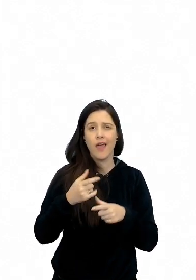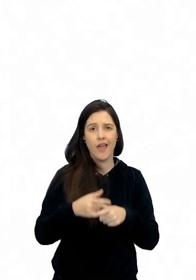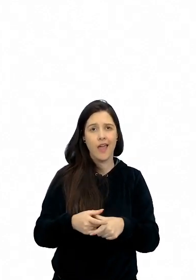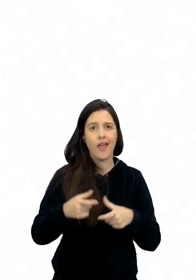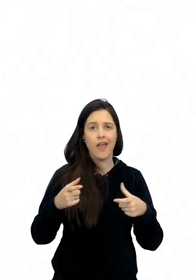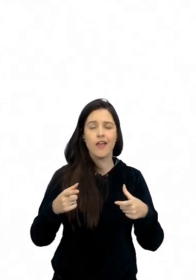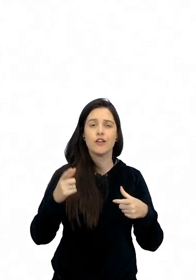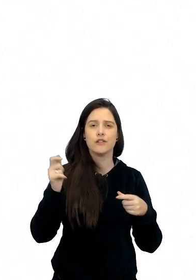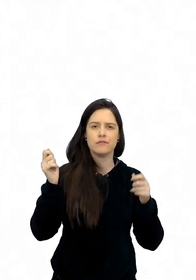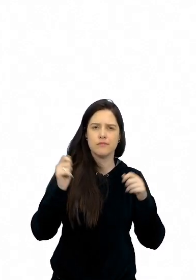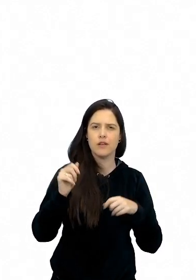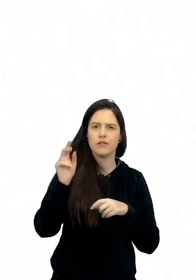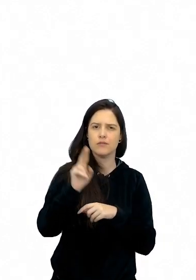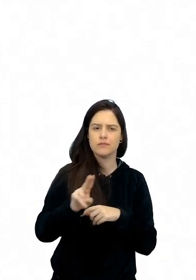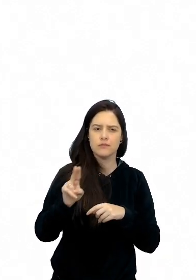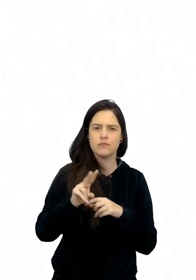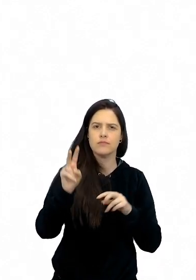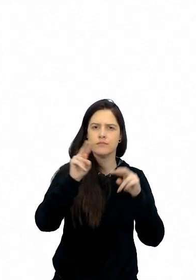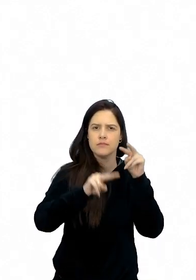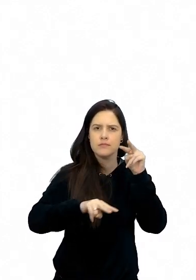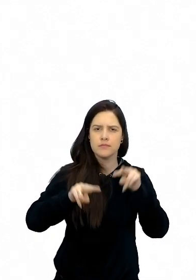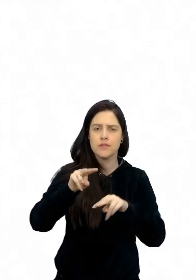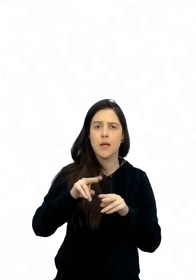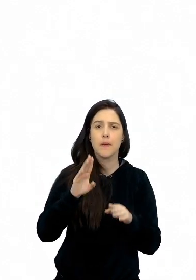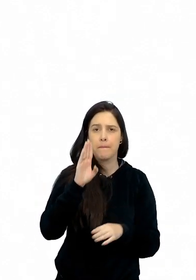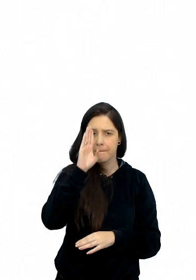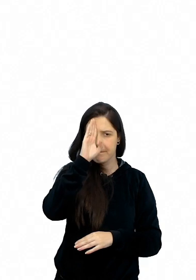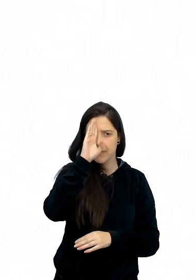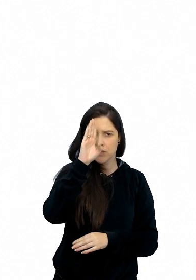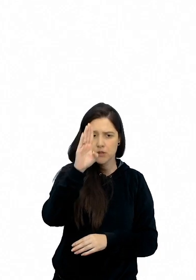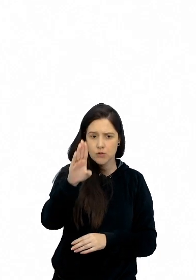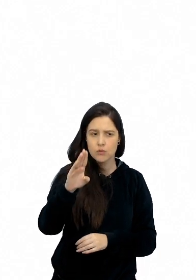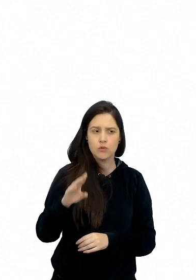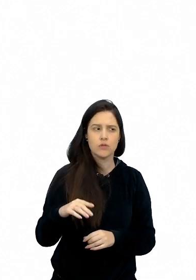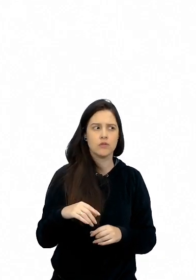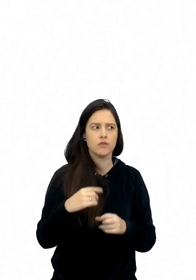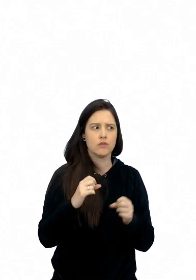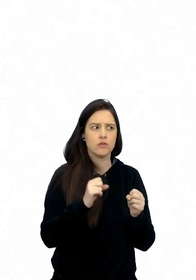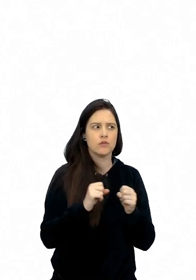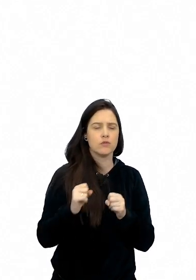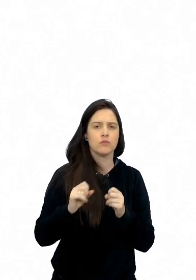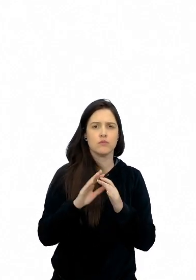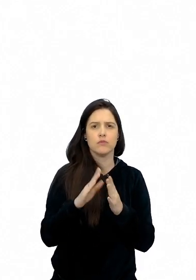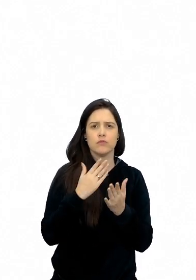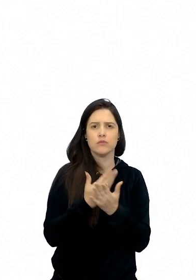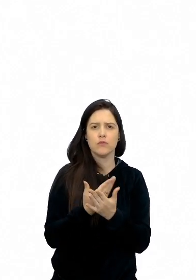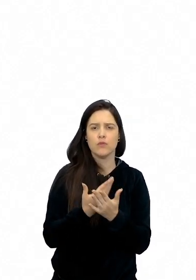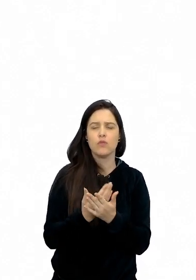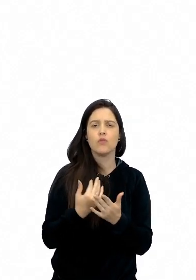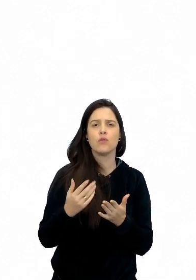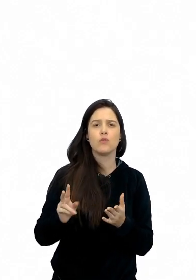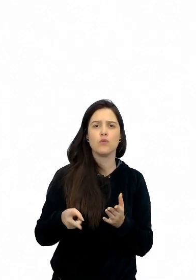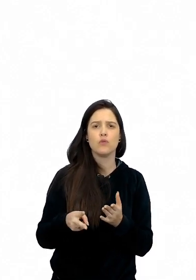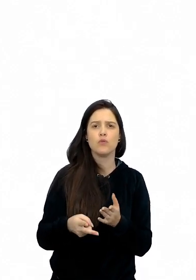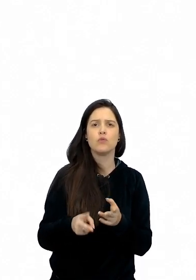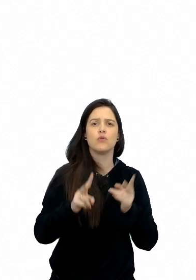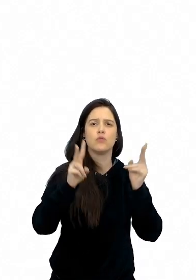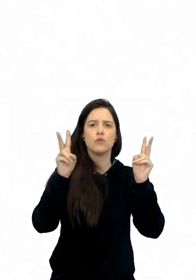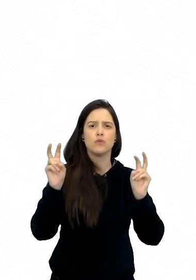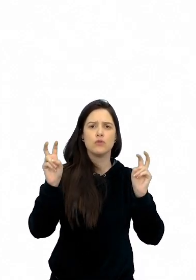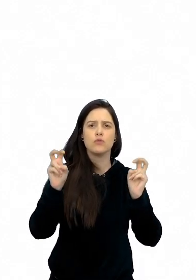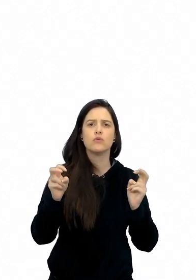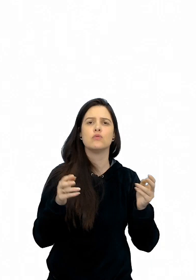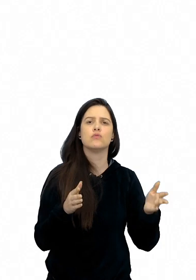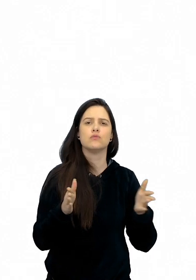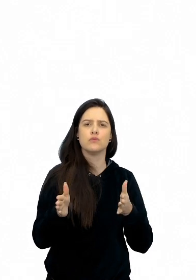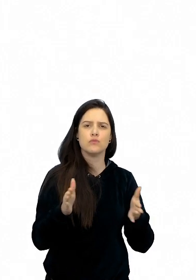essa atividade com outro olhar, principalmente quando vocês estão aí na escola e estão discorrendo sobre isso com os